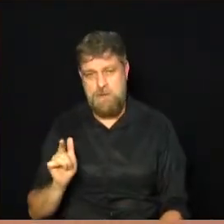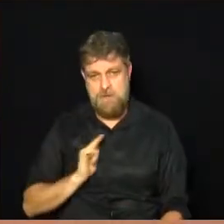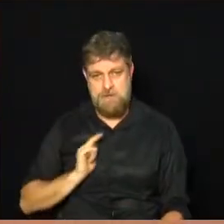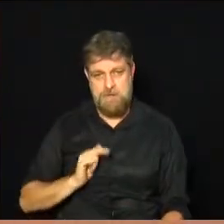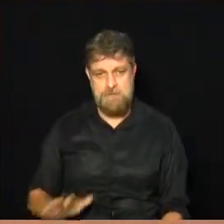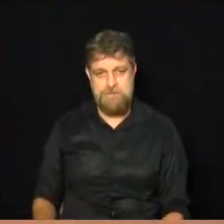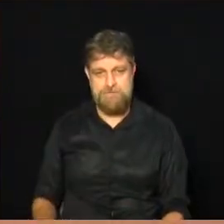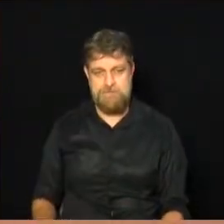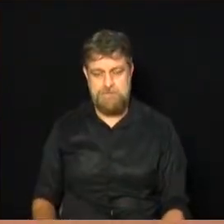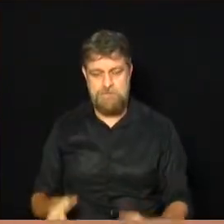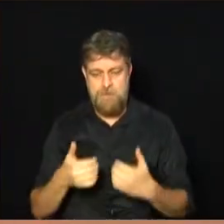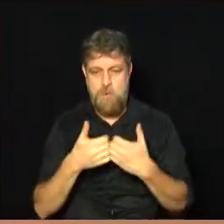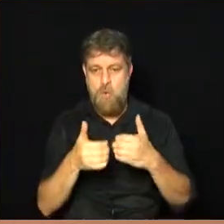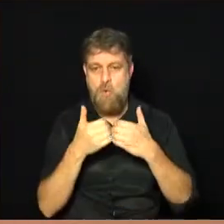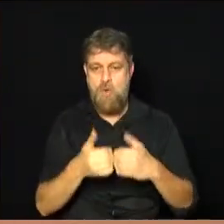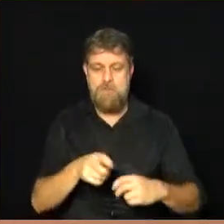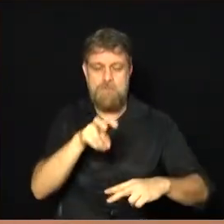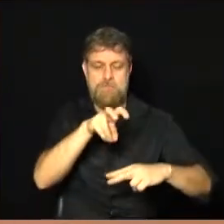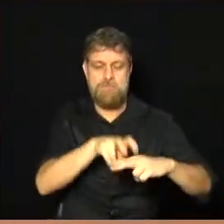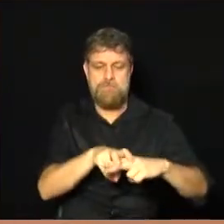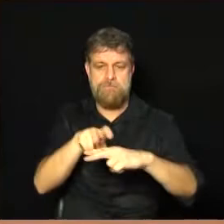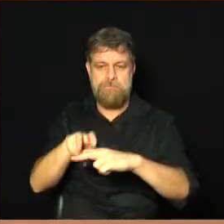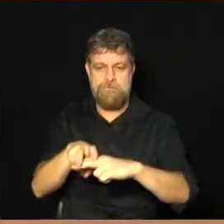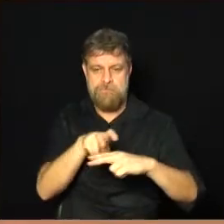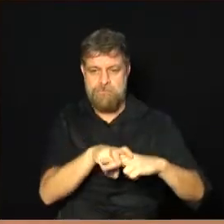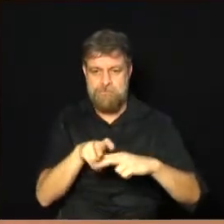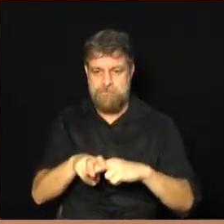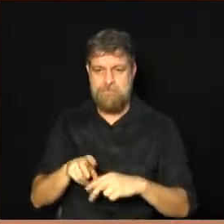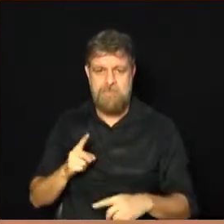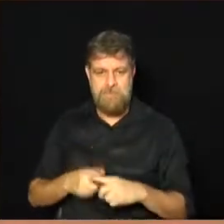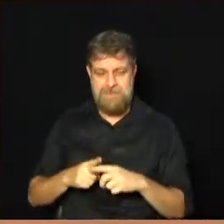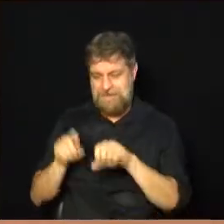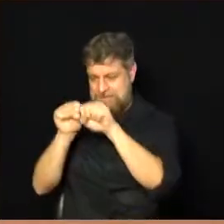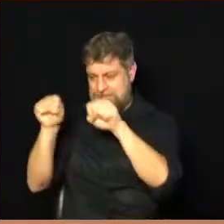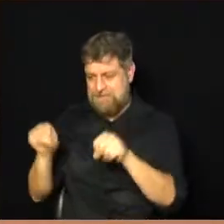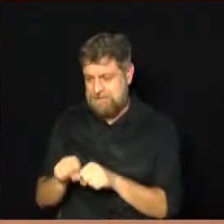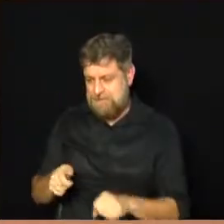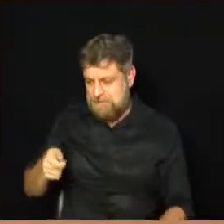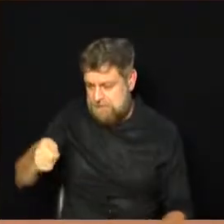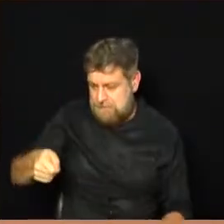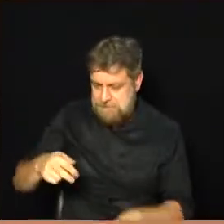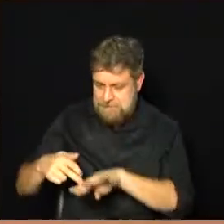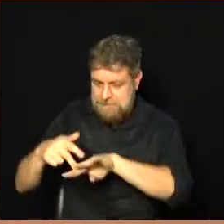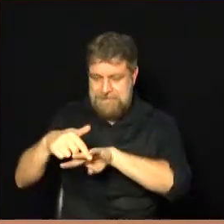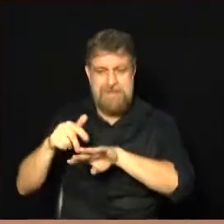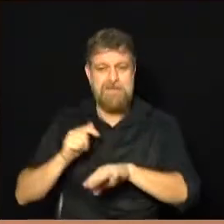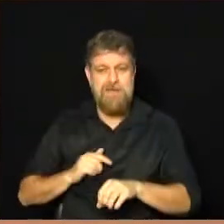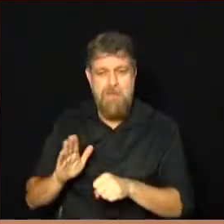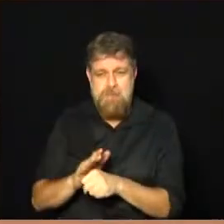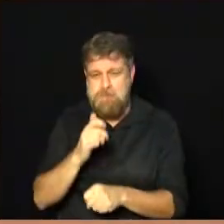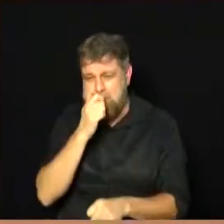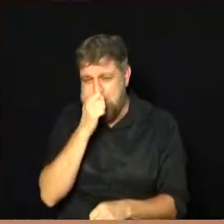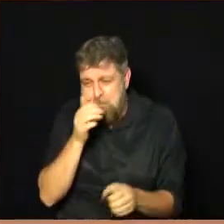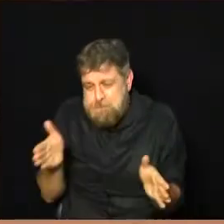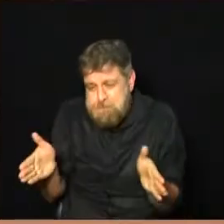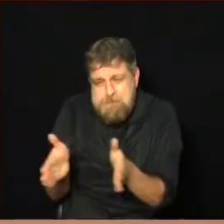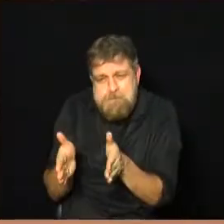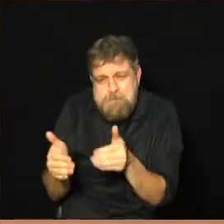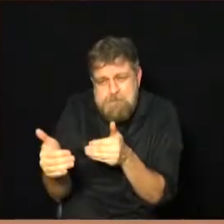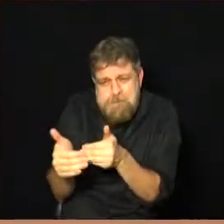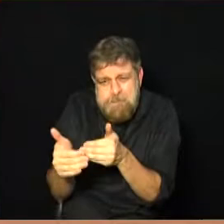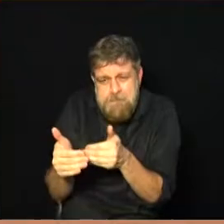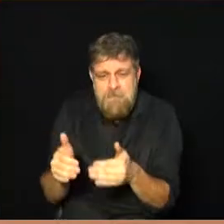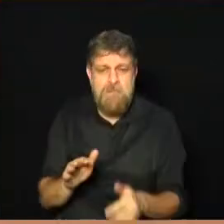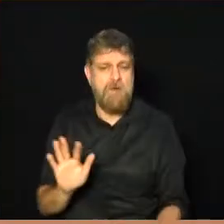espaço interno do ônibus aumenta, é lógico, porque esse sistema de validador, balaúste, escada, caramba, ocupa um espaço dentro